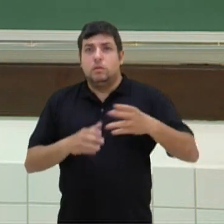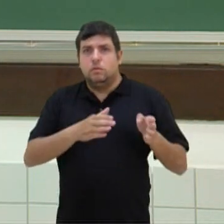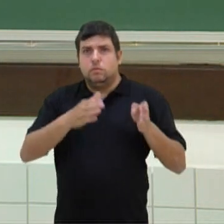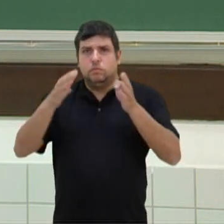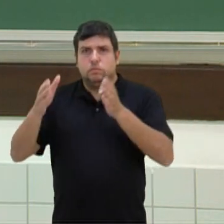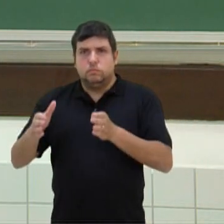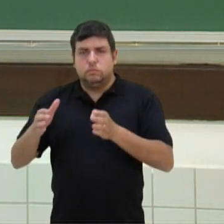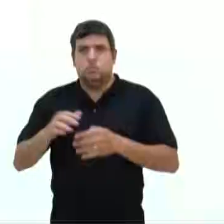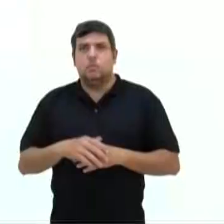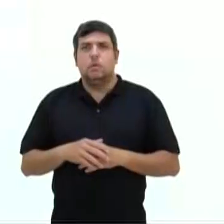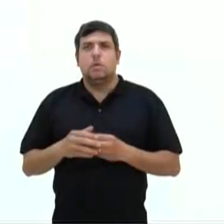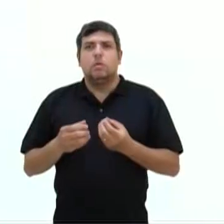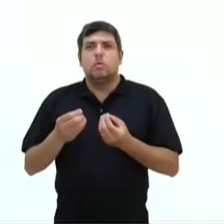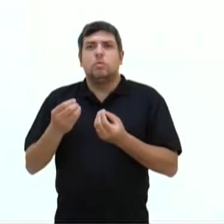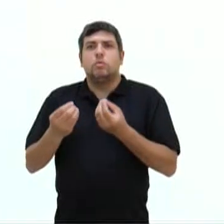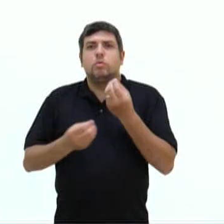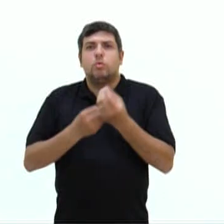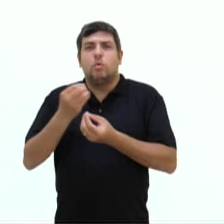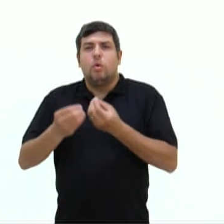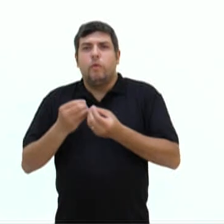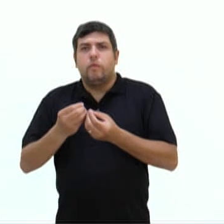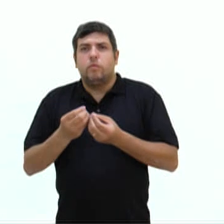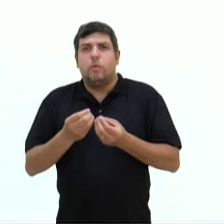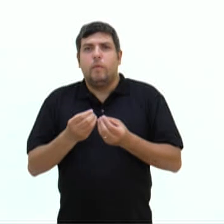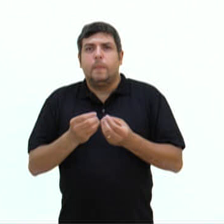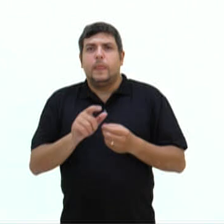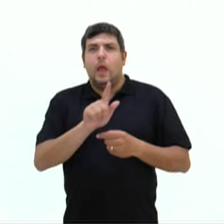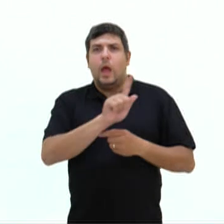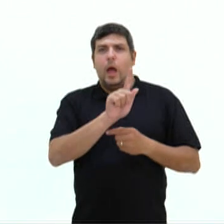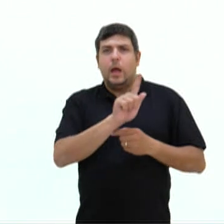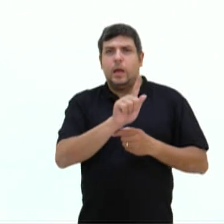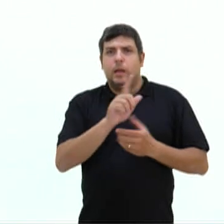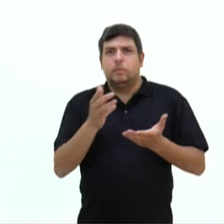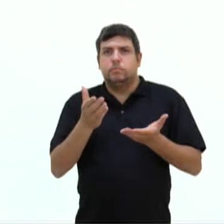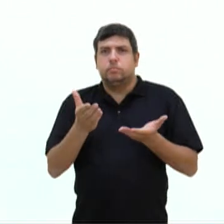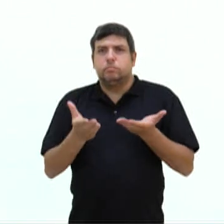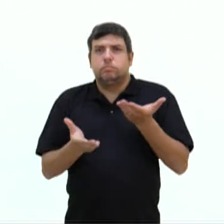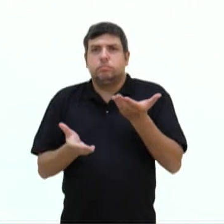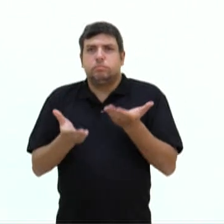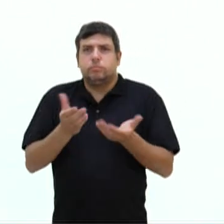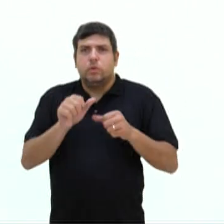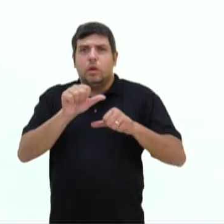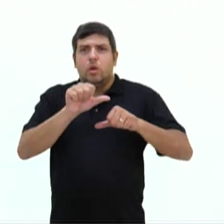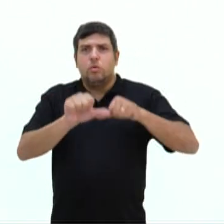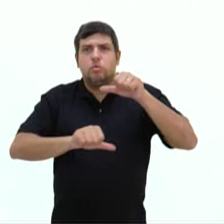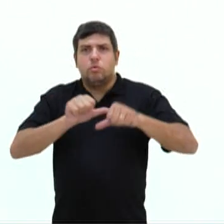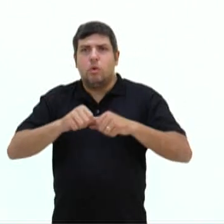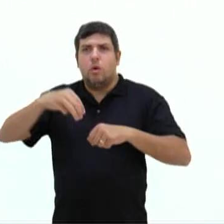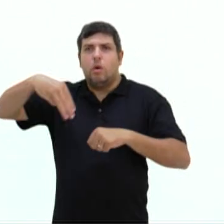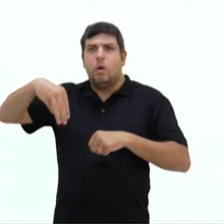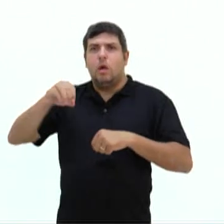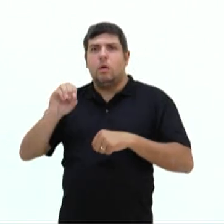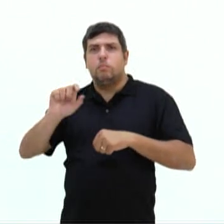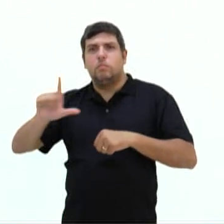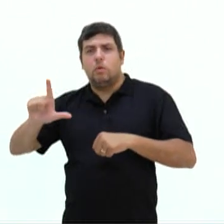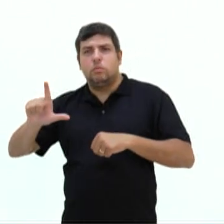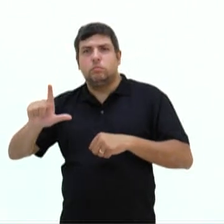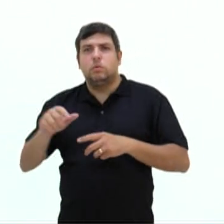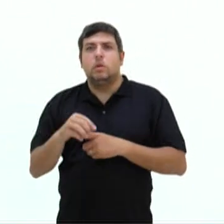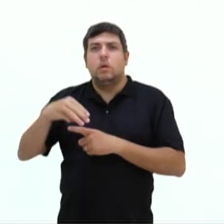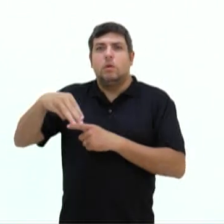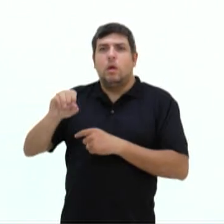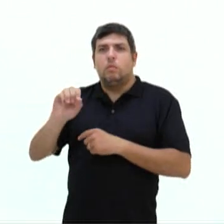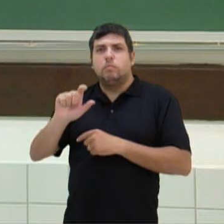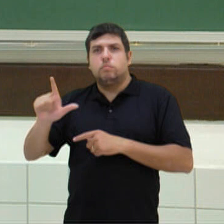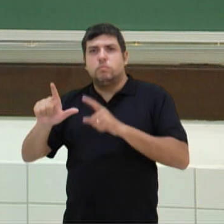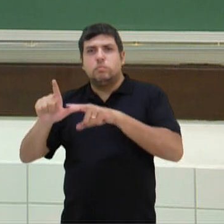fazer o seguinte, ó, converter a massa de gramas para mols, tá? O que a gente vê ali? Que 2 mols de cobre formam 2 mols